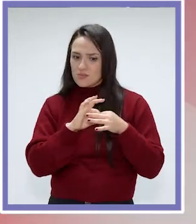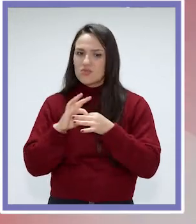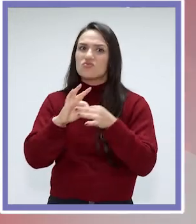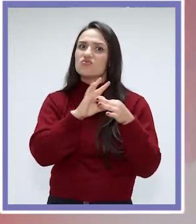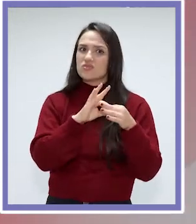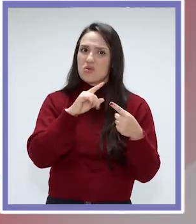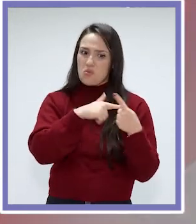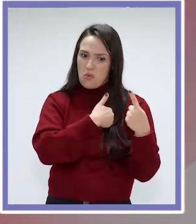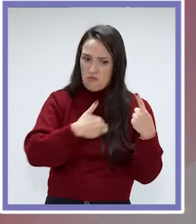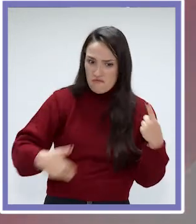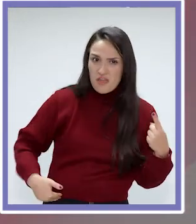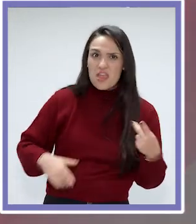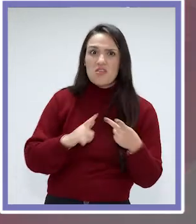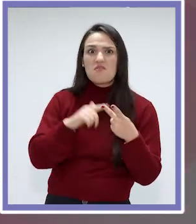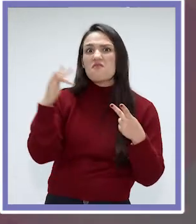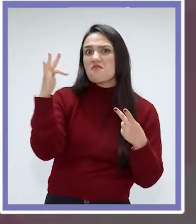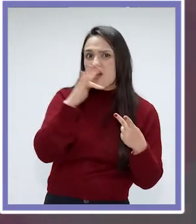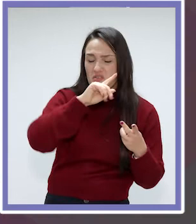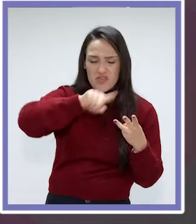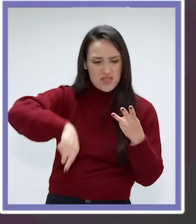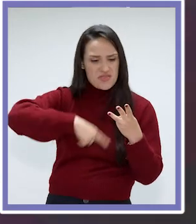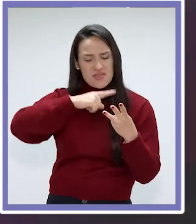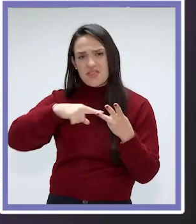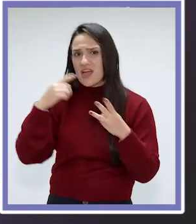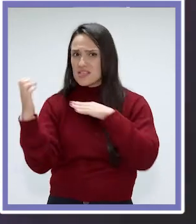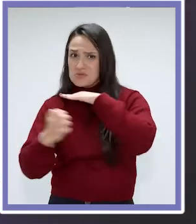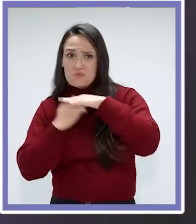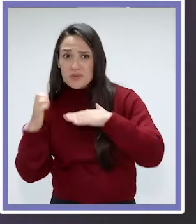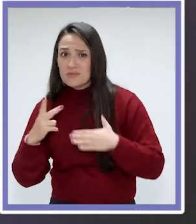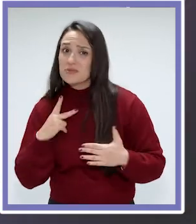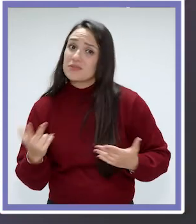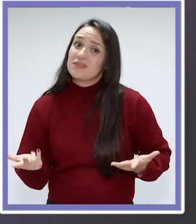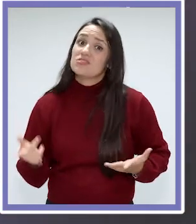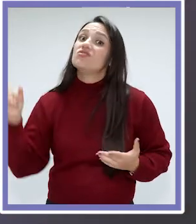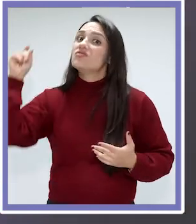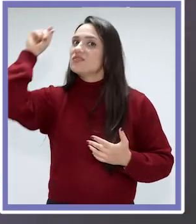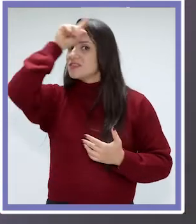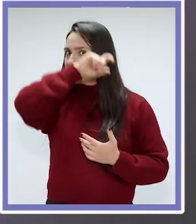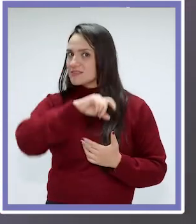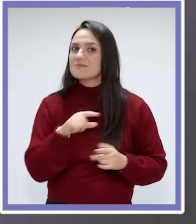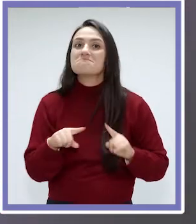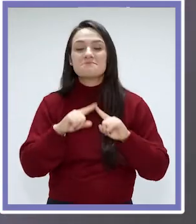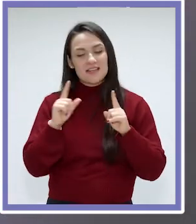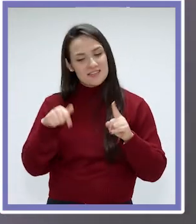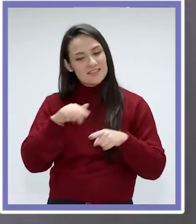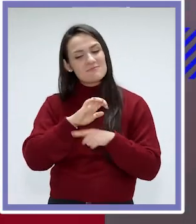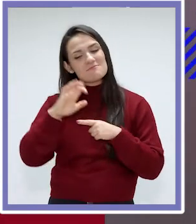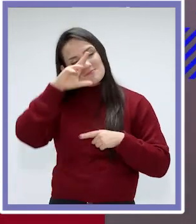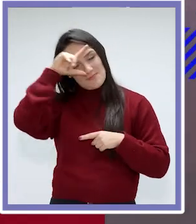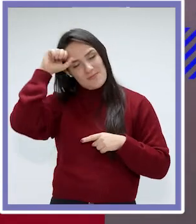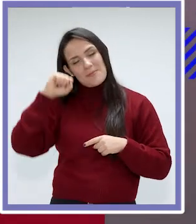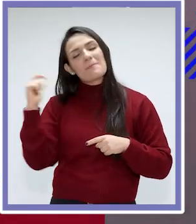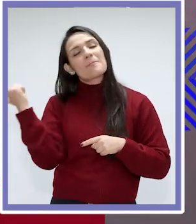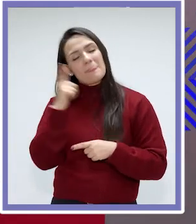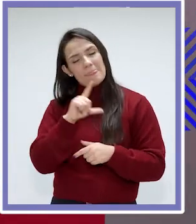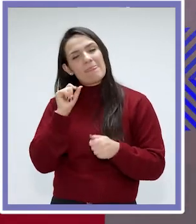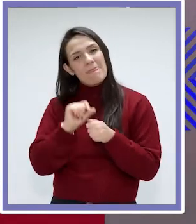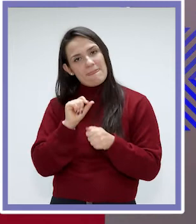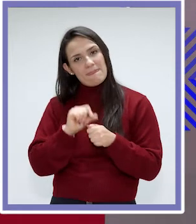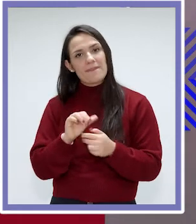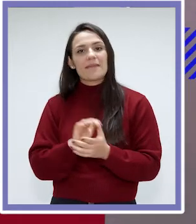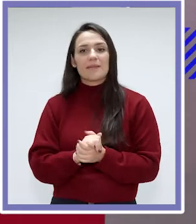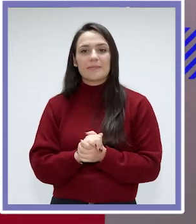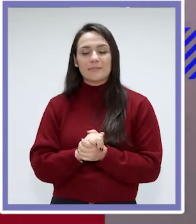setor empresarial. E aqui nós temos não só concretizados aqui no Mato Grosso do Sul, mas